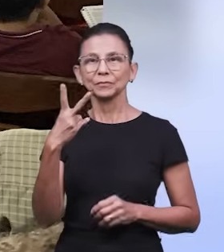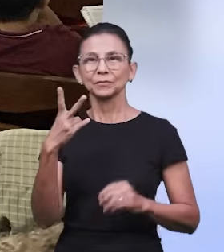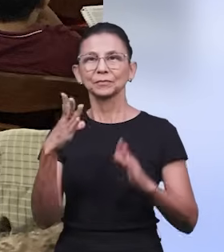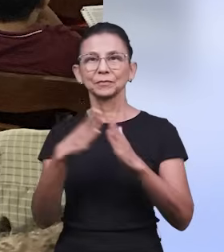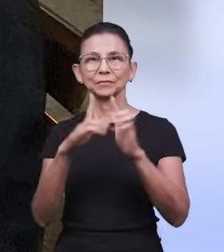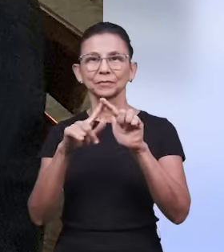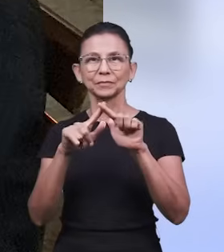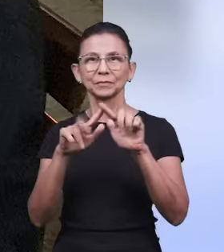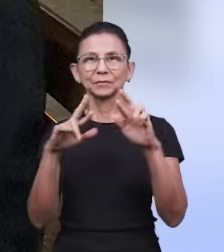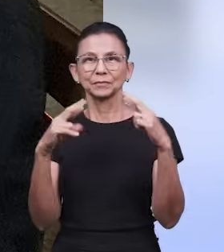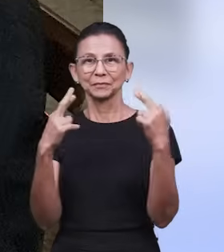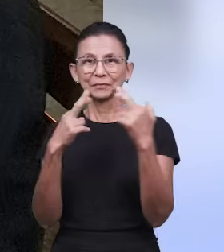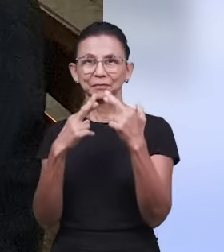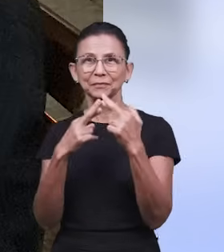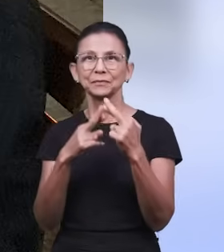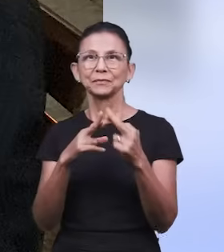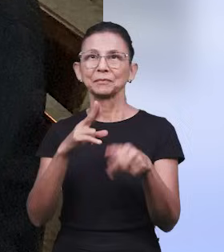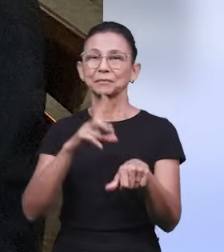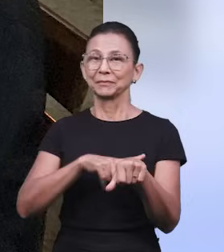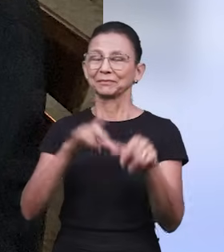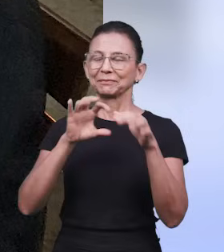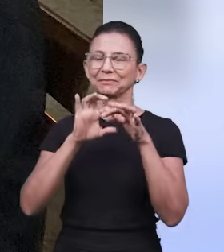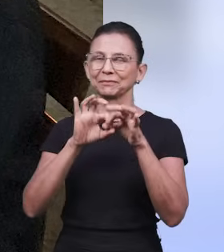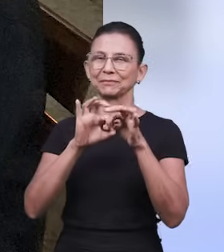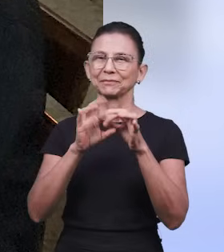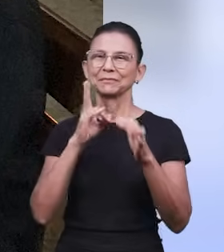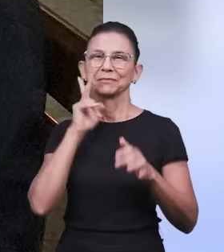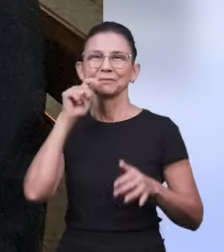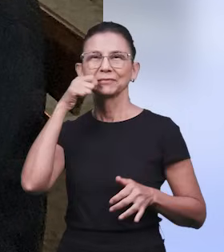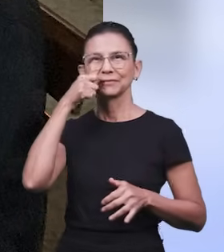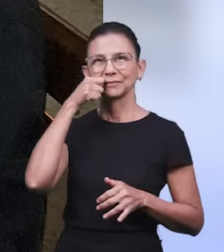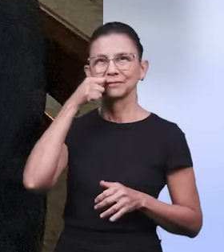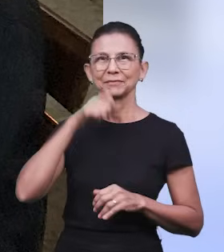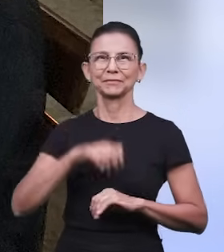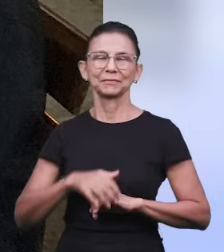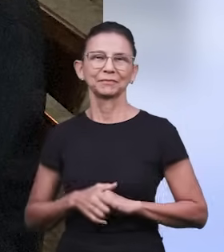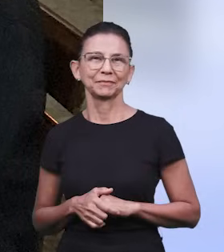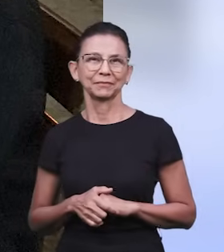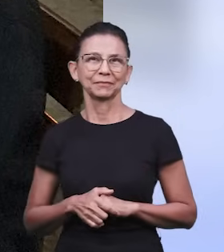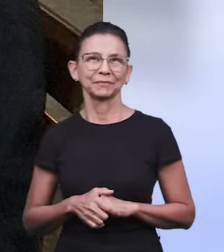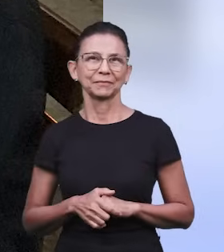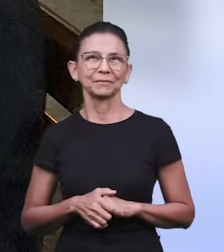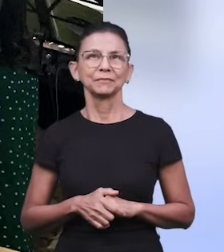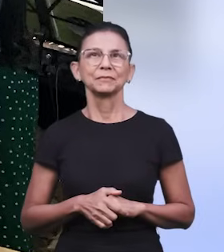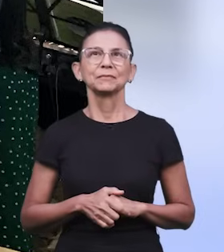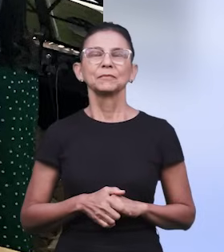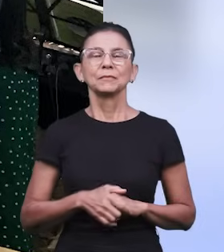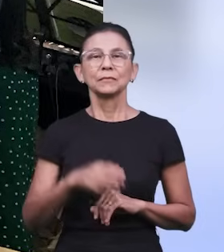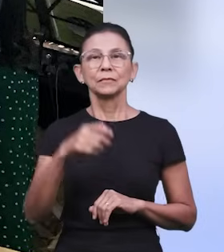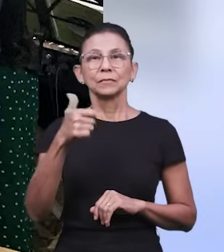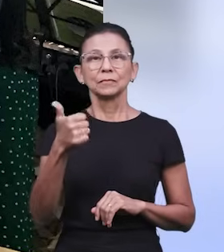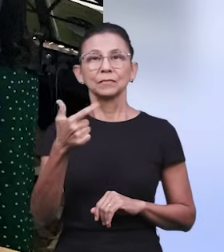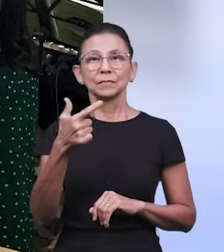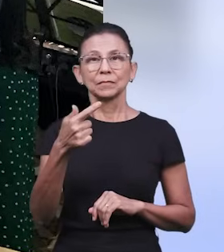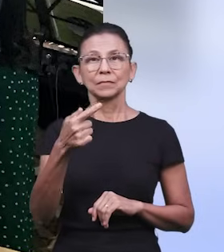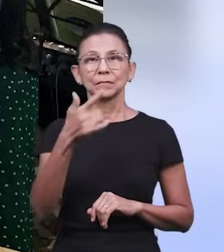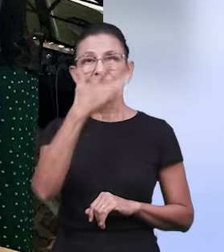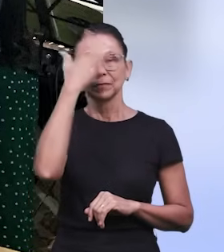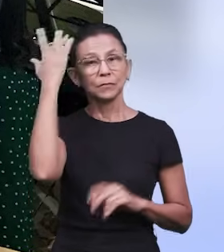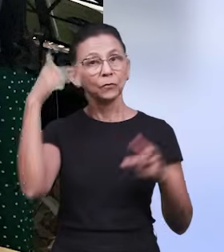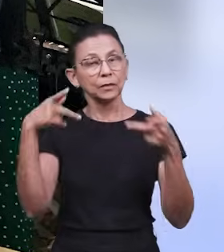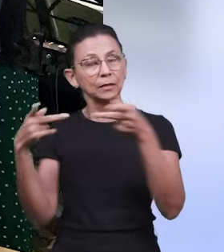Juntos eles viveram esse momento de comunhão e alegria à mesa do Rei Jesus. Mais de 100 irmãos e 17 visitantes